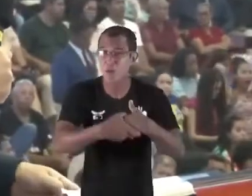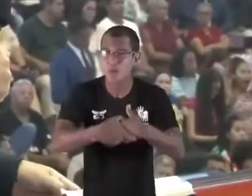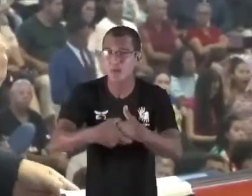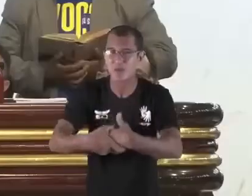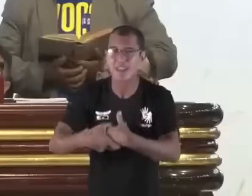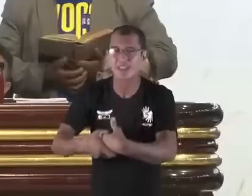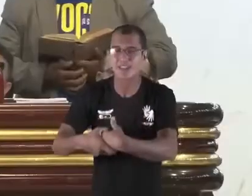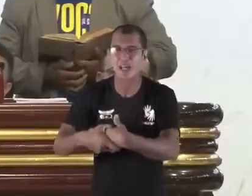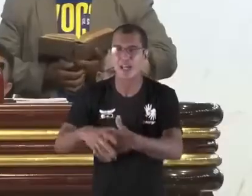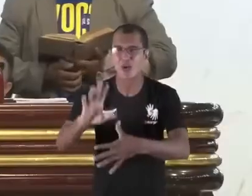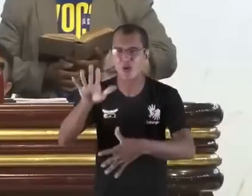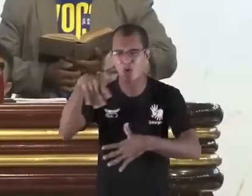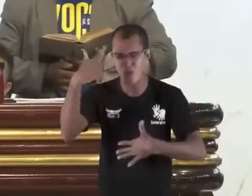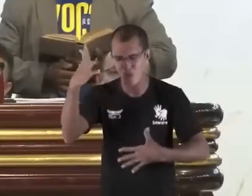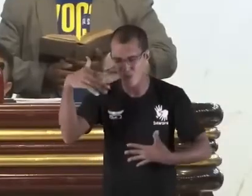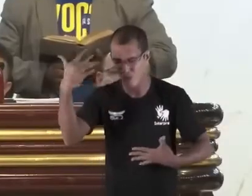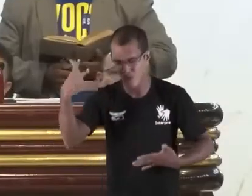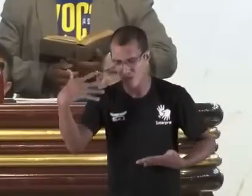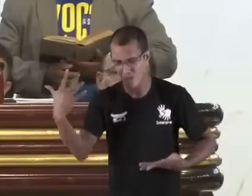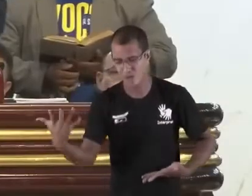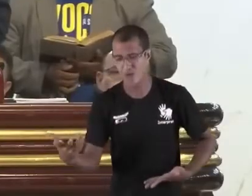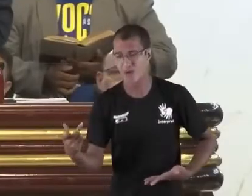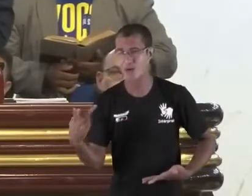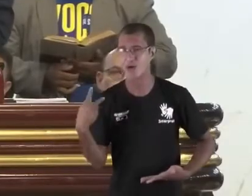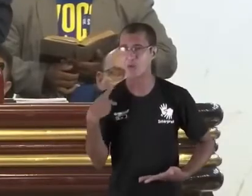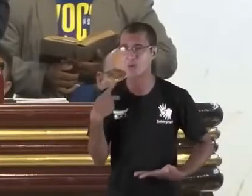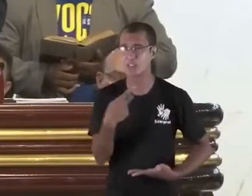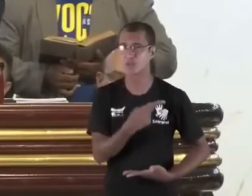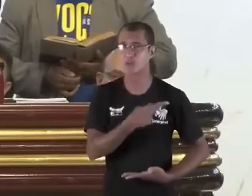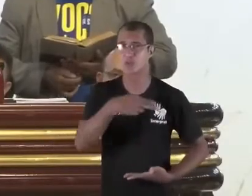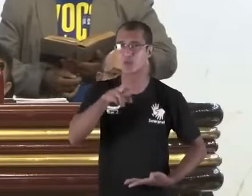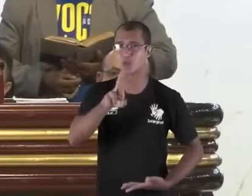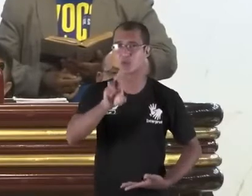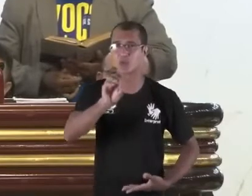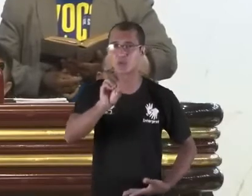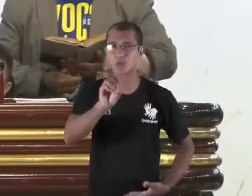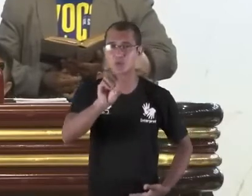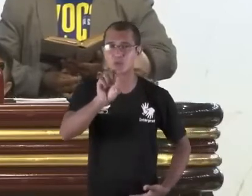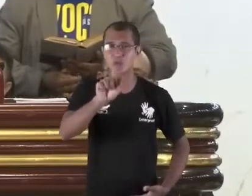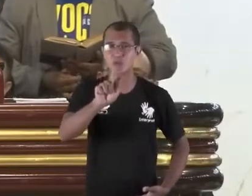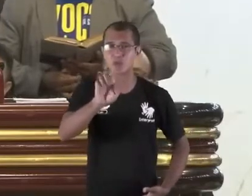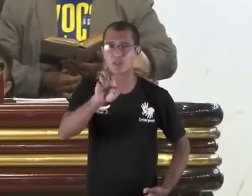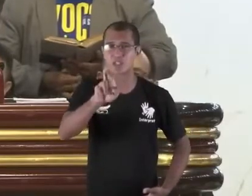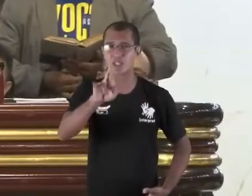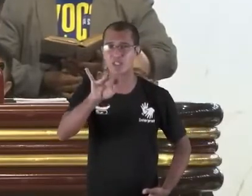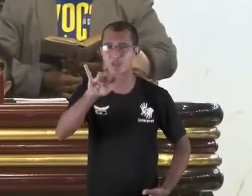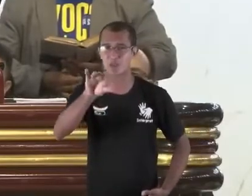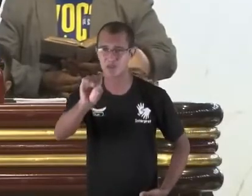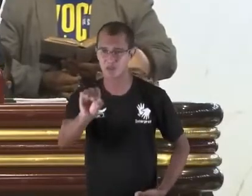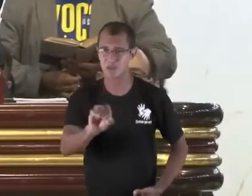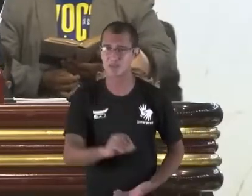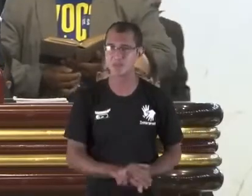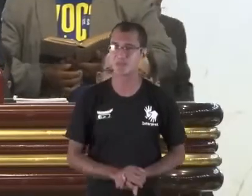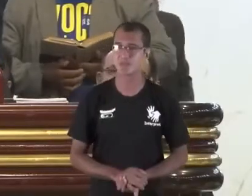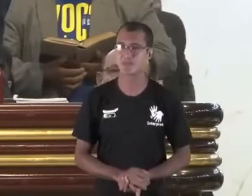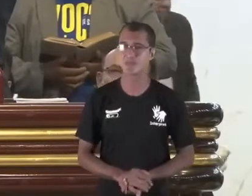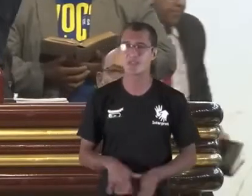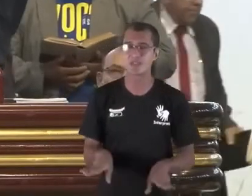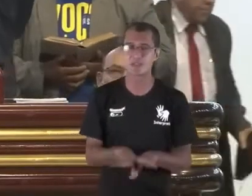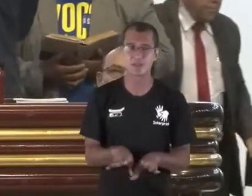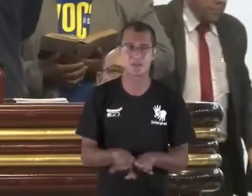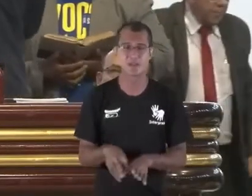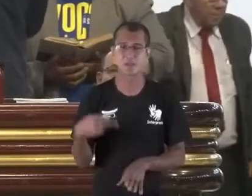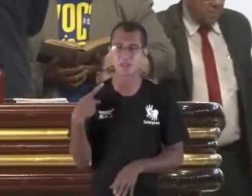cumprimentar com honra o pastor Rogério, sempre líder. Se o pastor Samuel